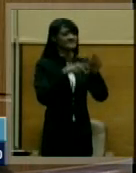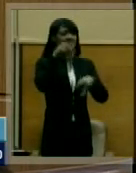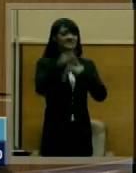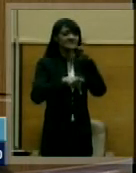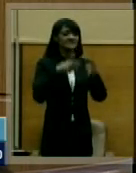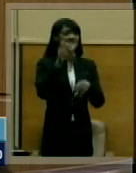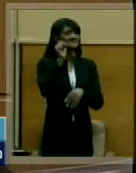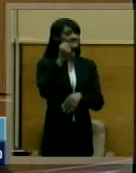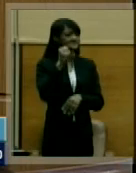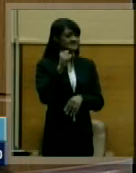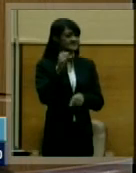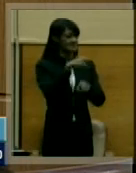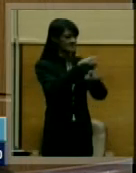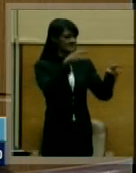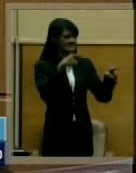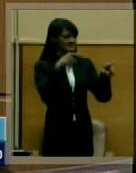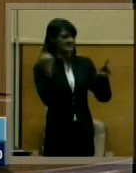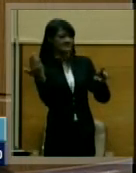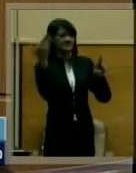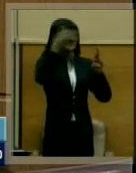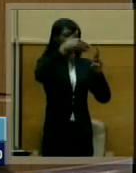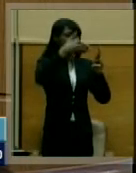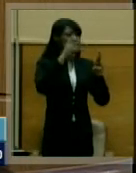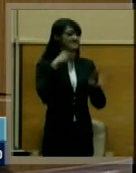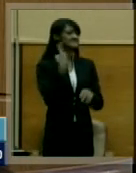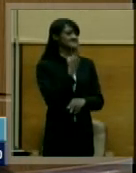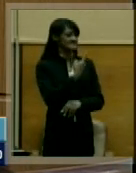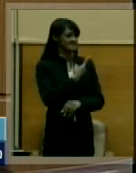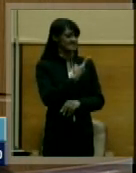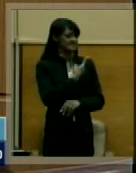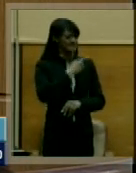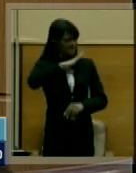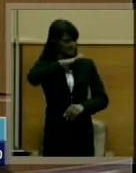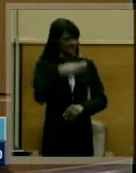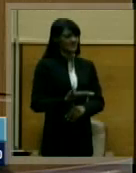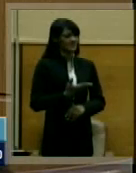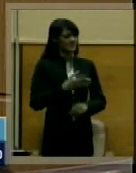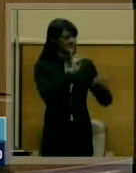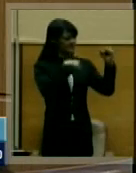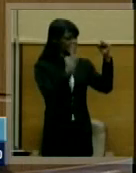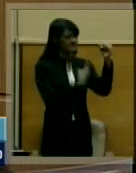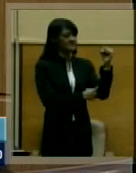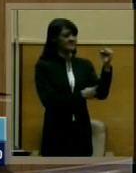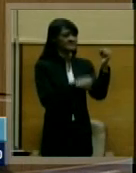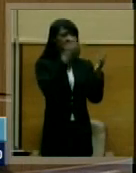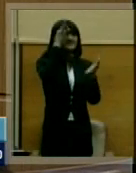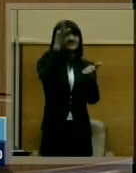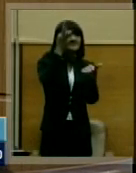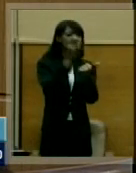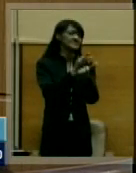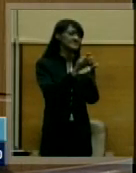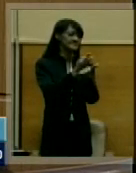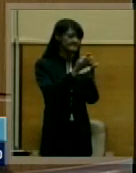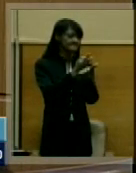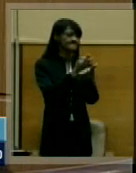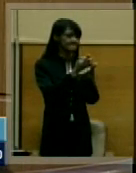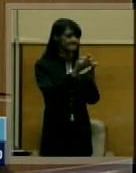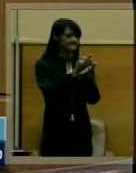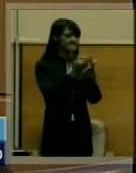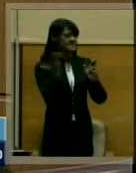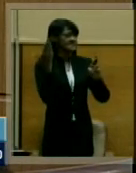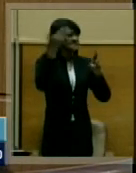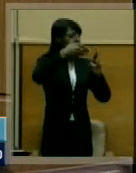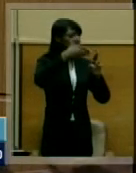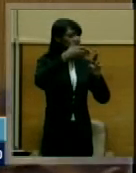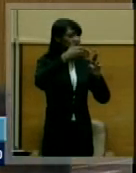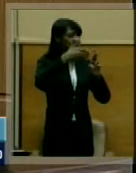senhores e as senhoras são exemplos para nós. Exemplo de garra, exemplo de fé, exemplo de força, exemplo de